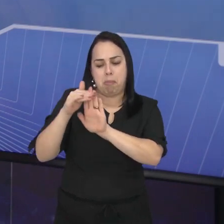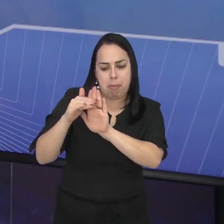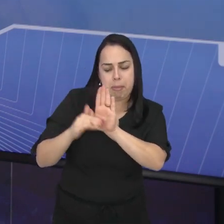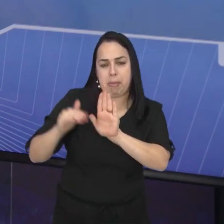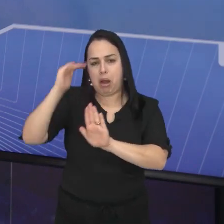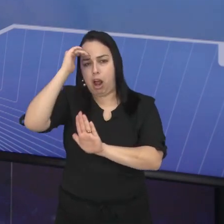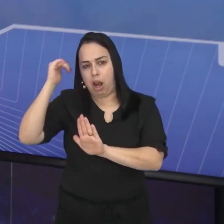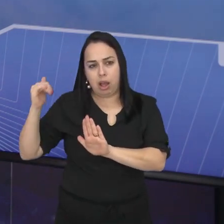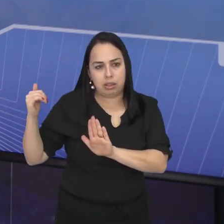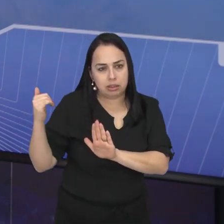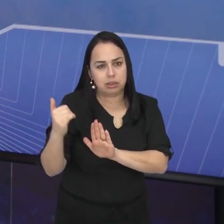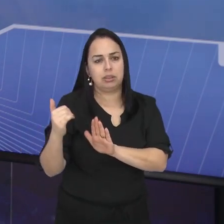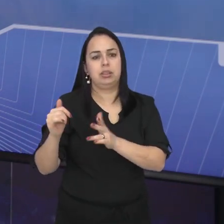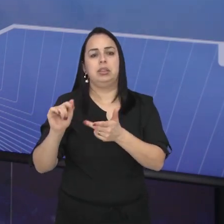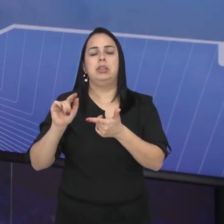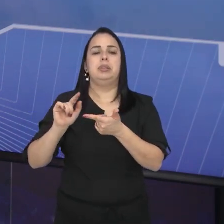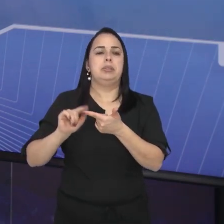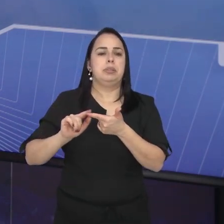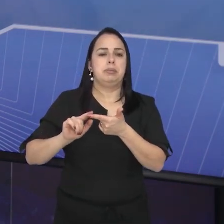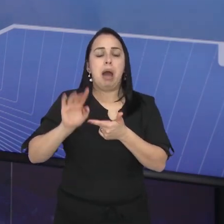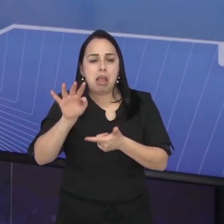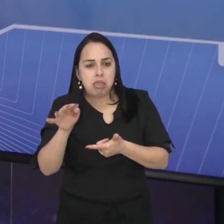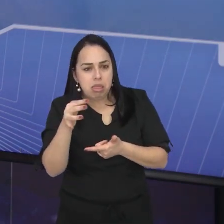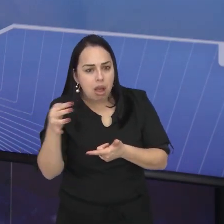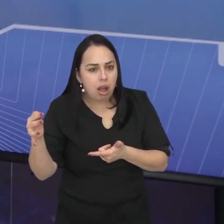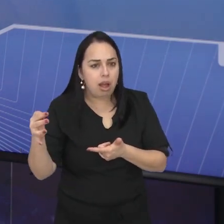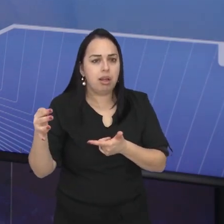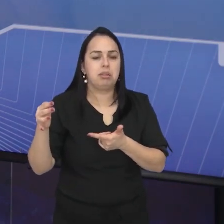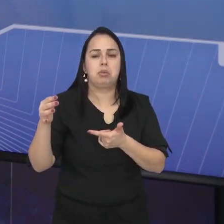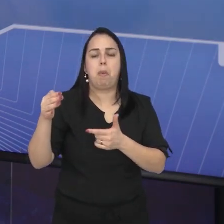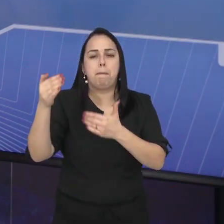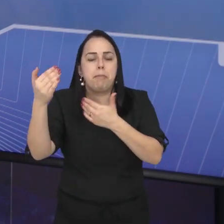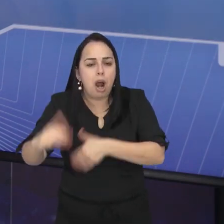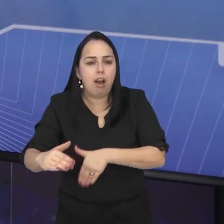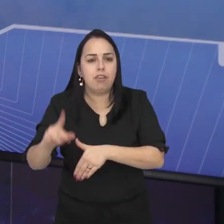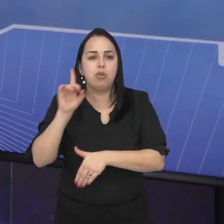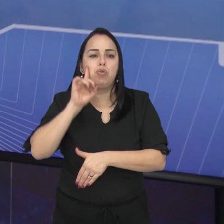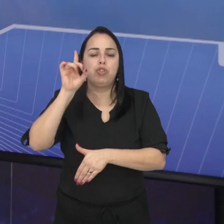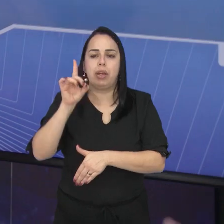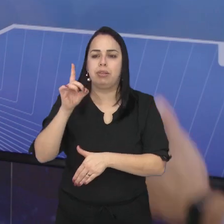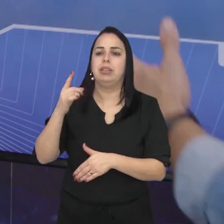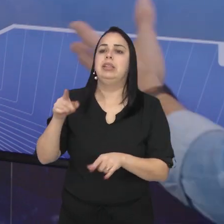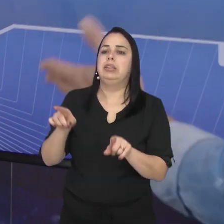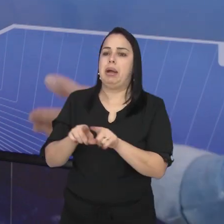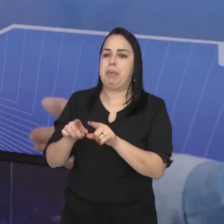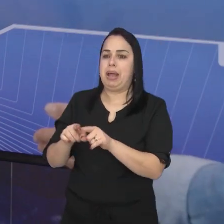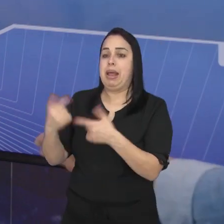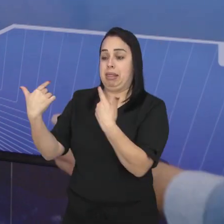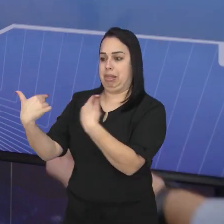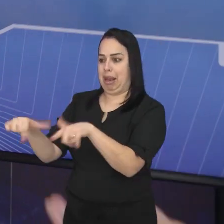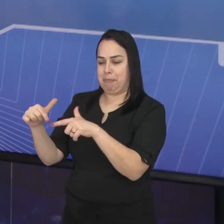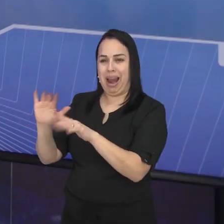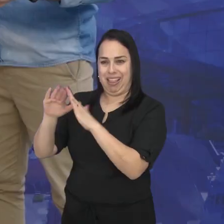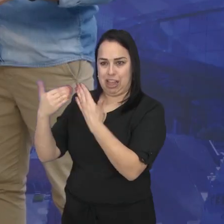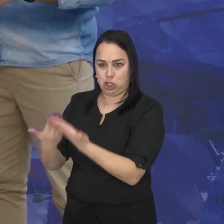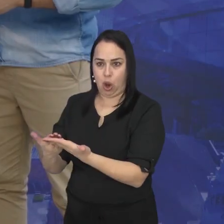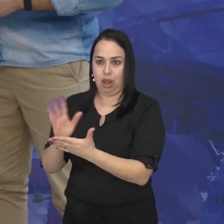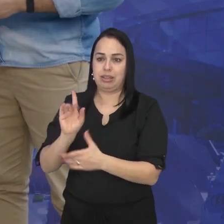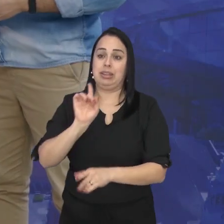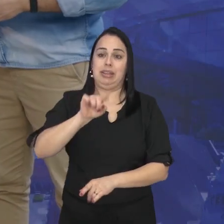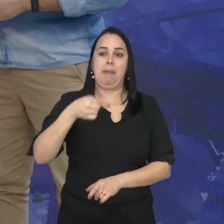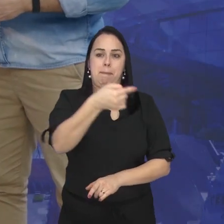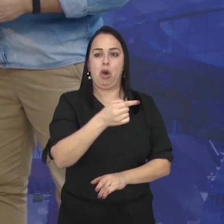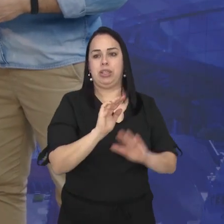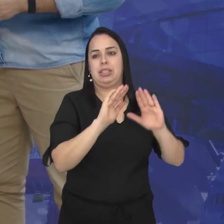cumprir uma grade, ele tem que cumprir ali um cronograma, né? Com as provas. Então, muito trabalho para casa também. Muito trabalho